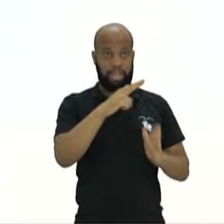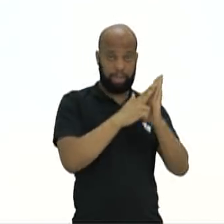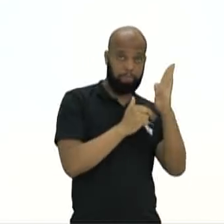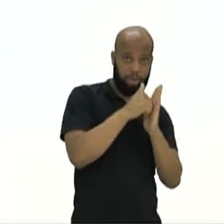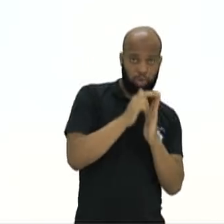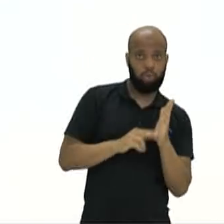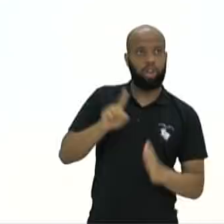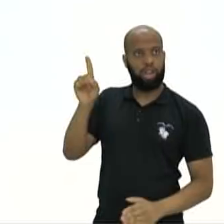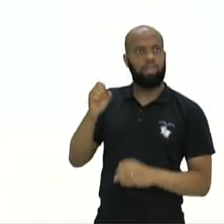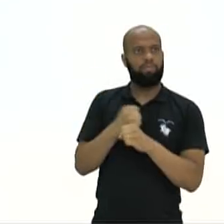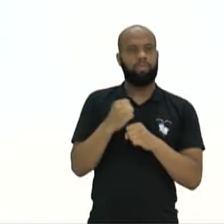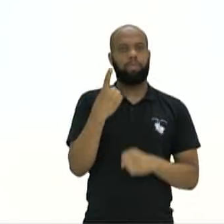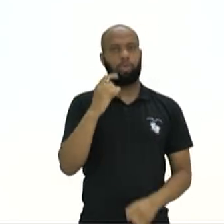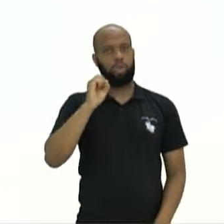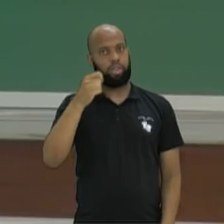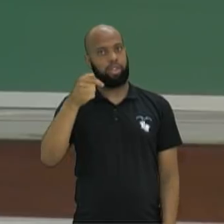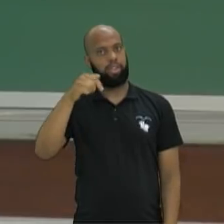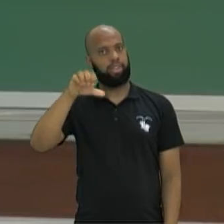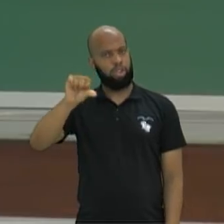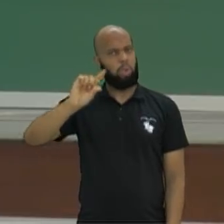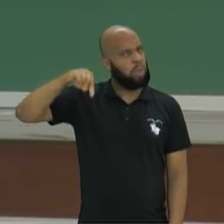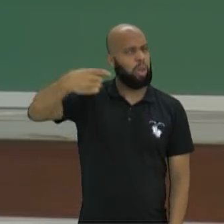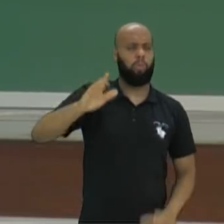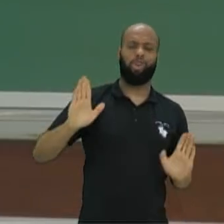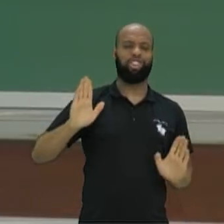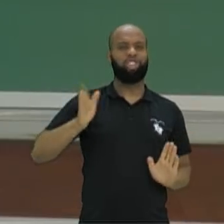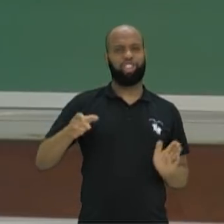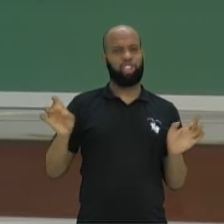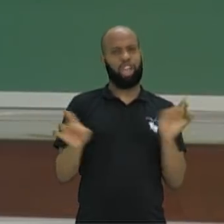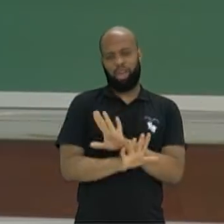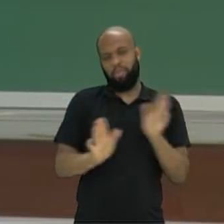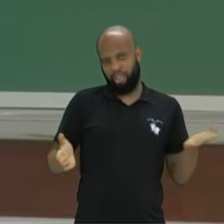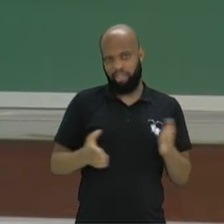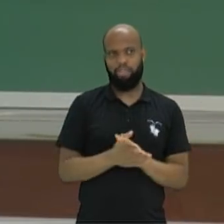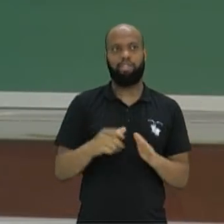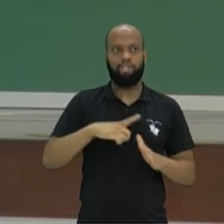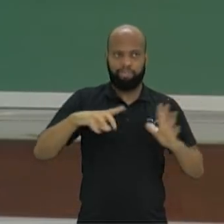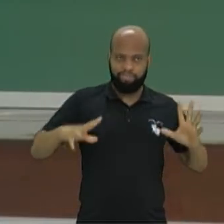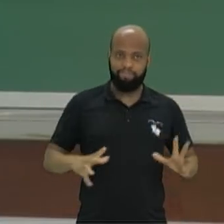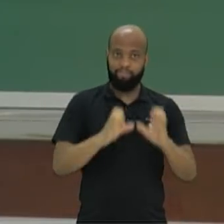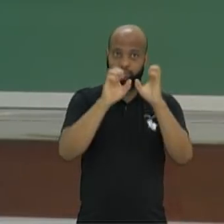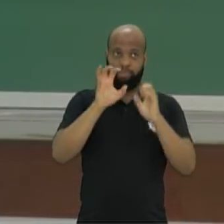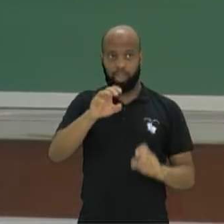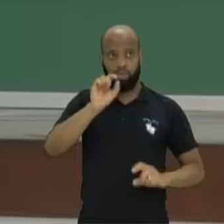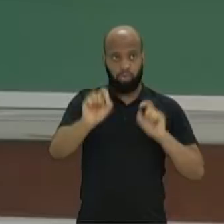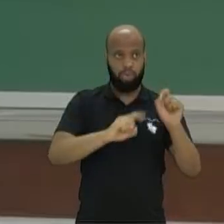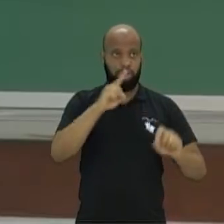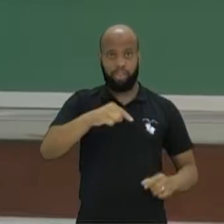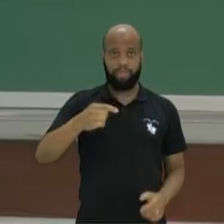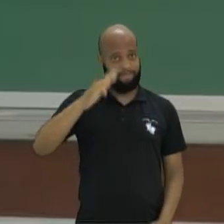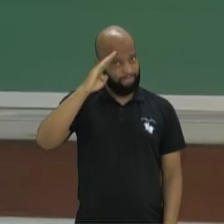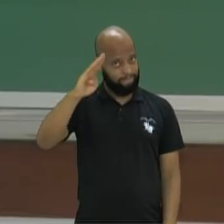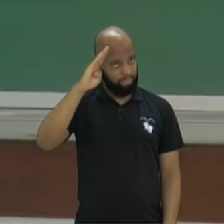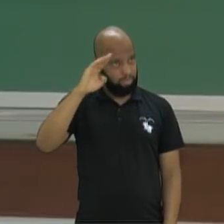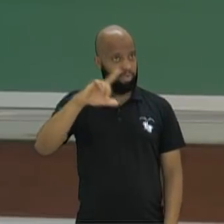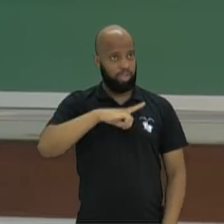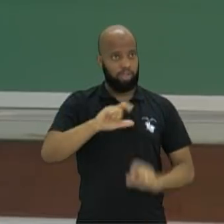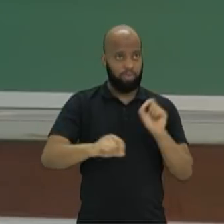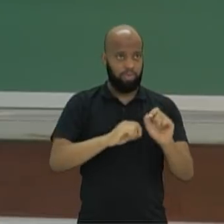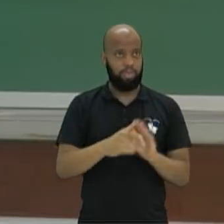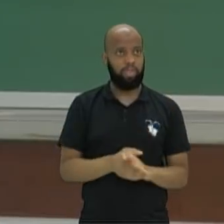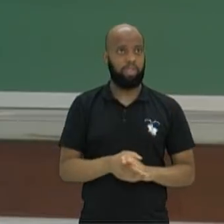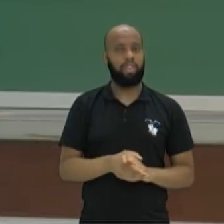depois, uma representação de 1879, e a Batalha dos Guararapes é considerada uma das principais,